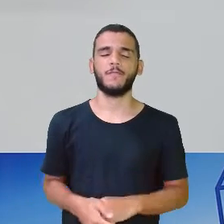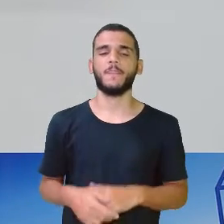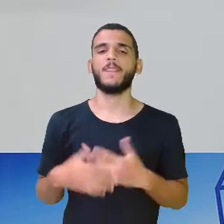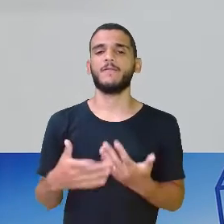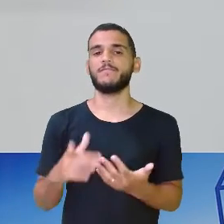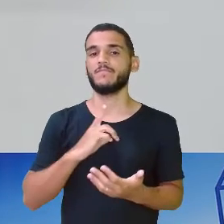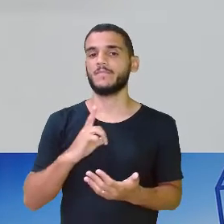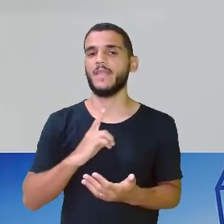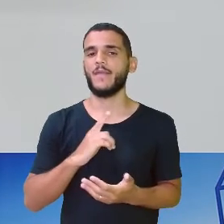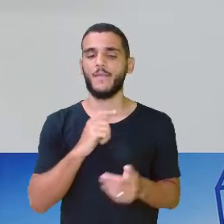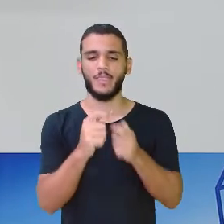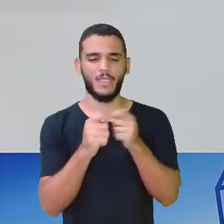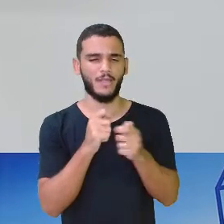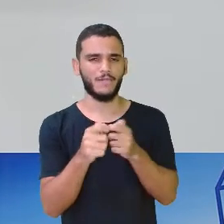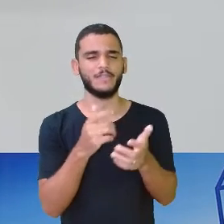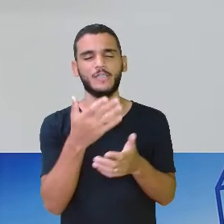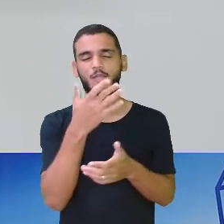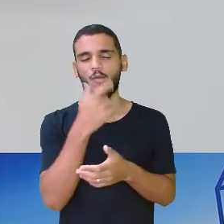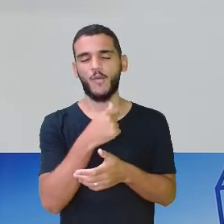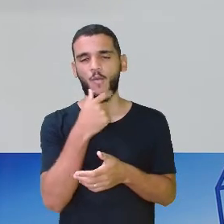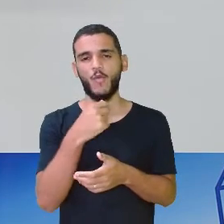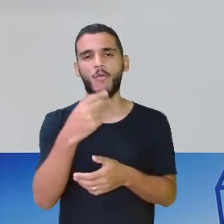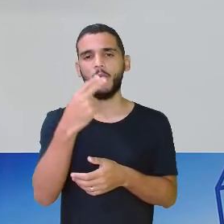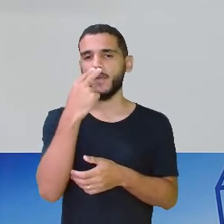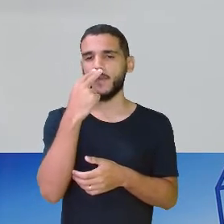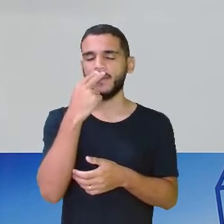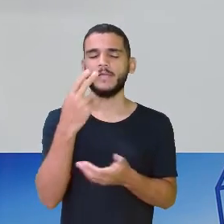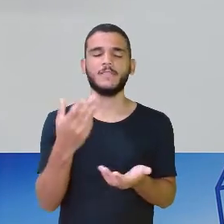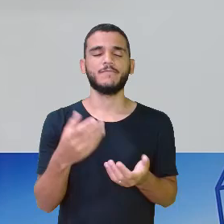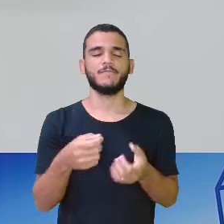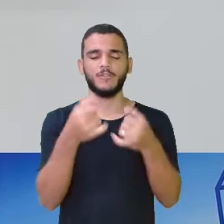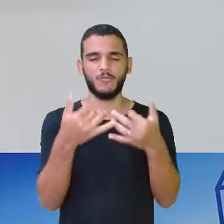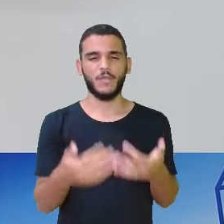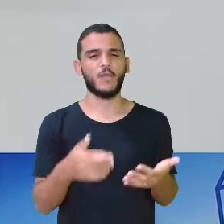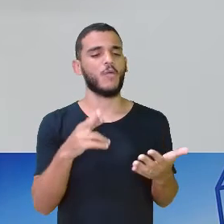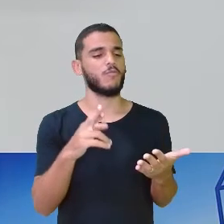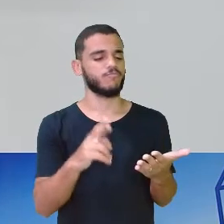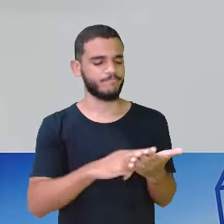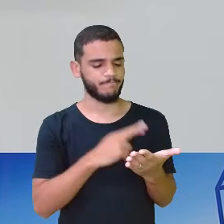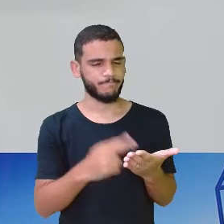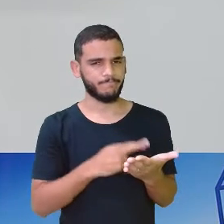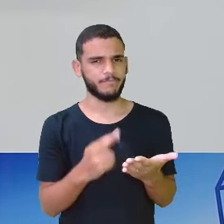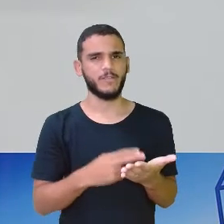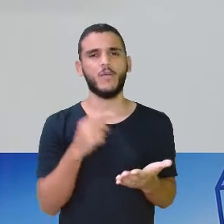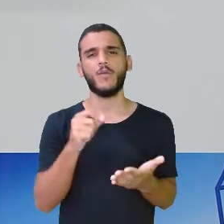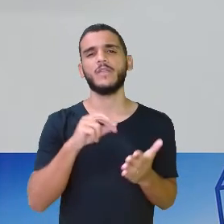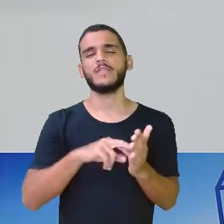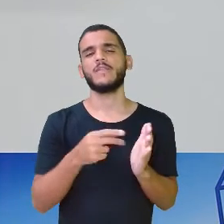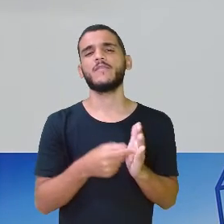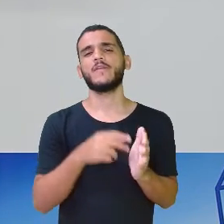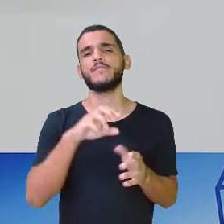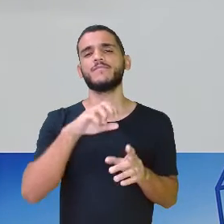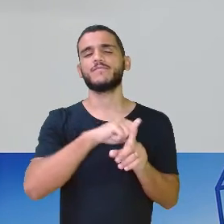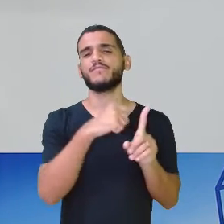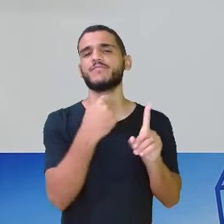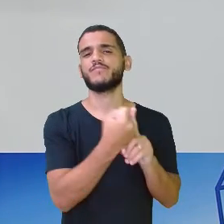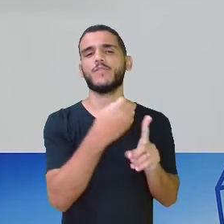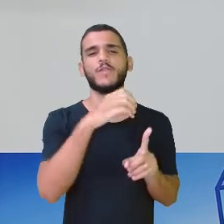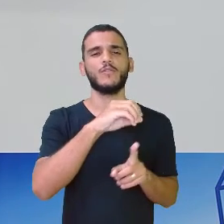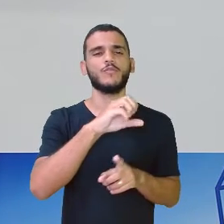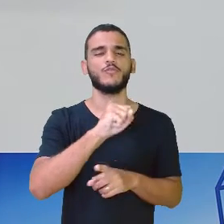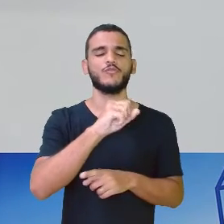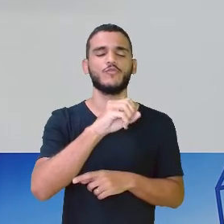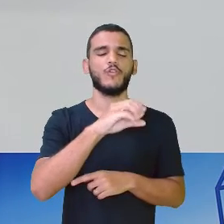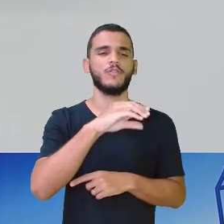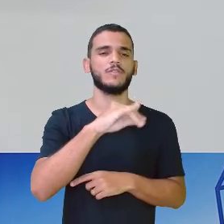quando perguntavam para ele, né, a respeito dessa questão do socialismo, ele dizia: os marxistas